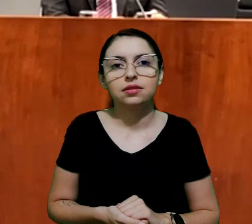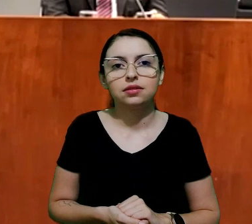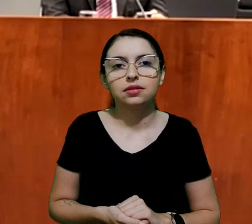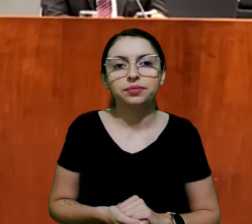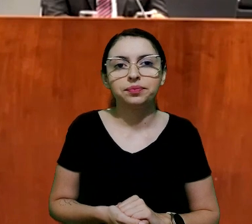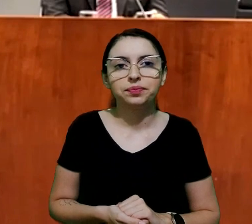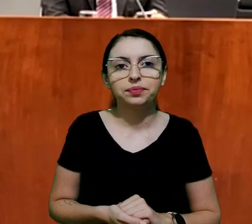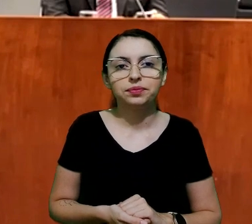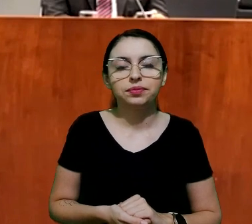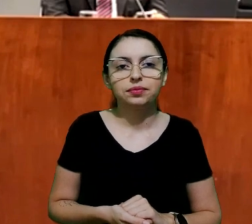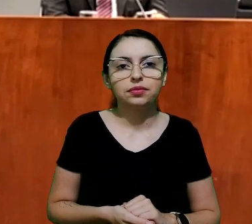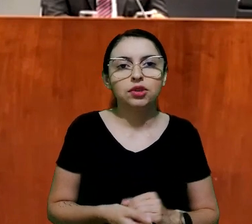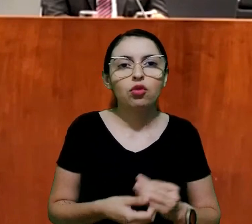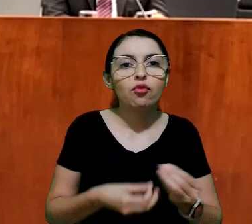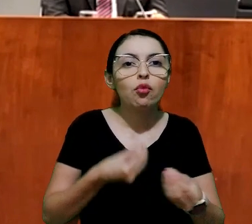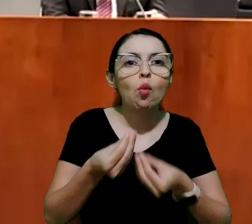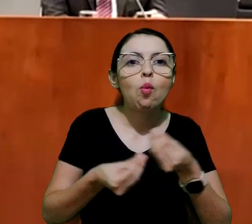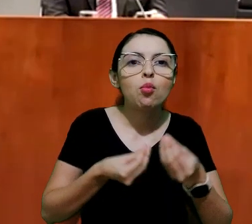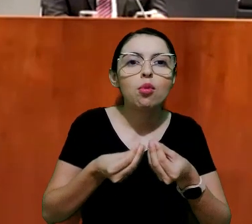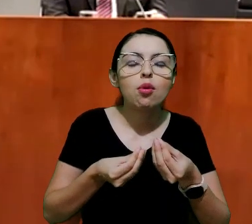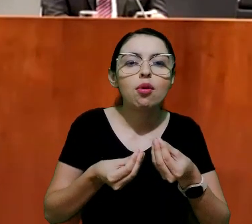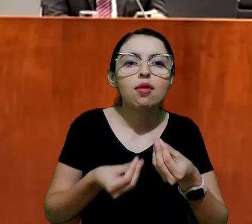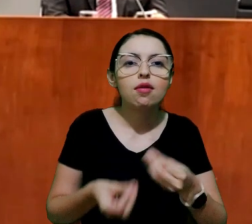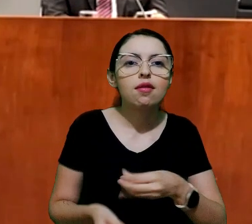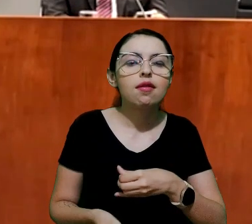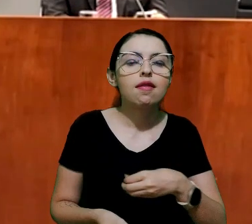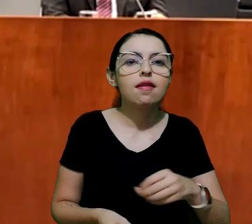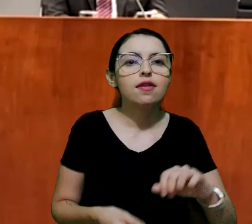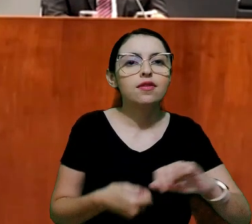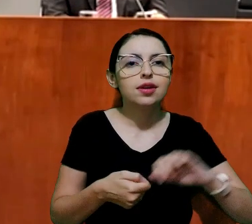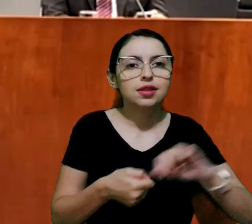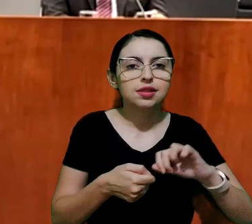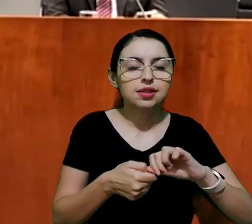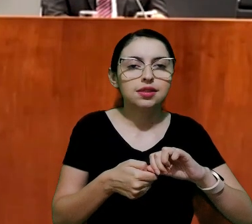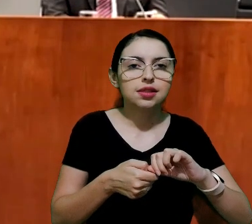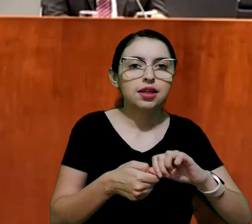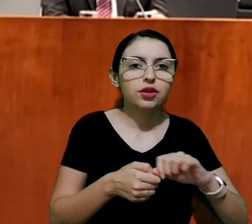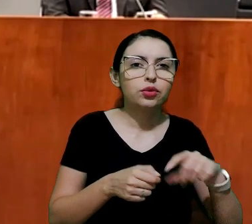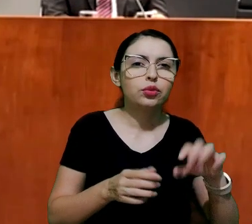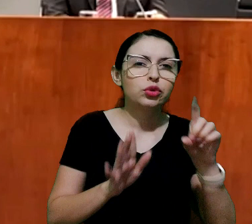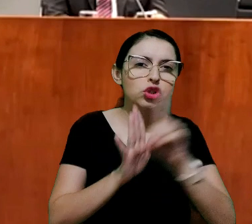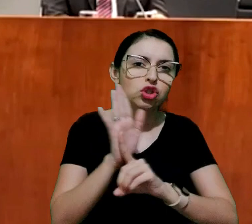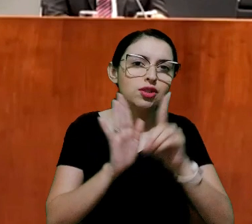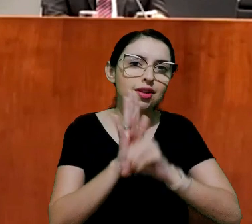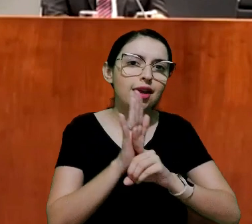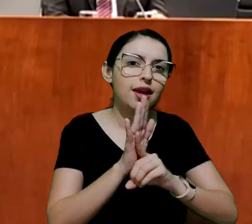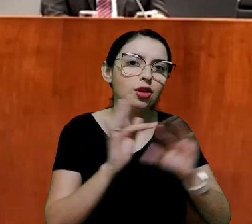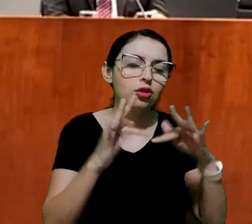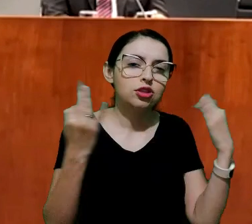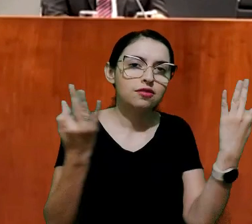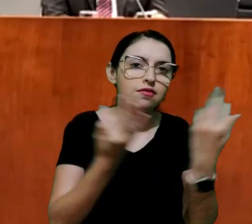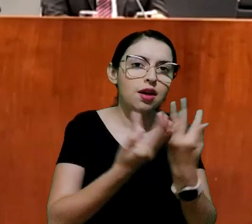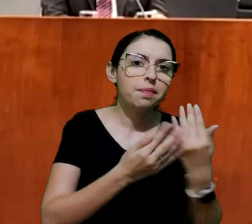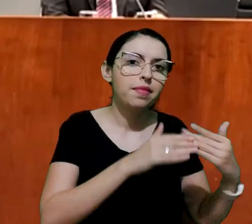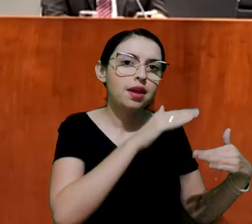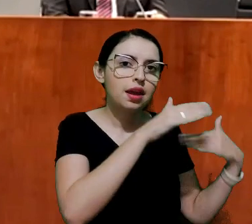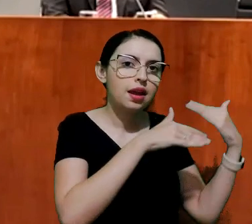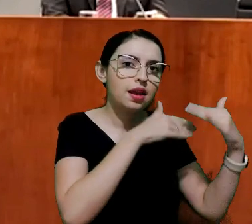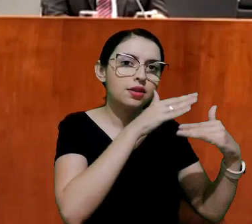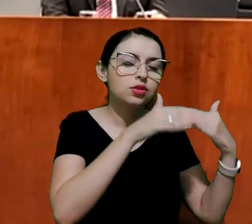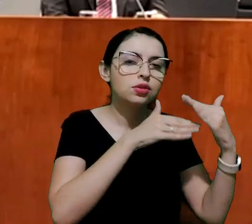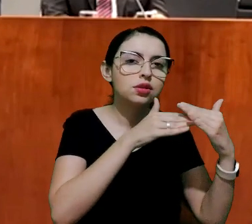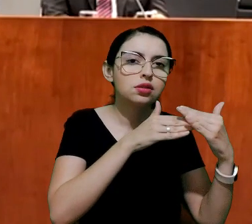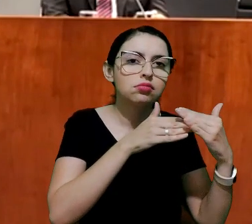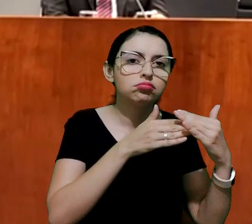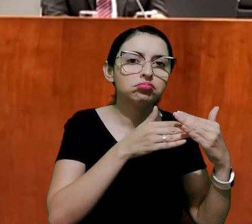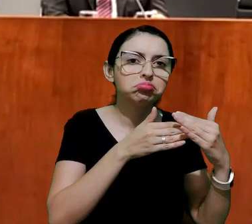produtor dos efeitos que nós vemos em direito de família e de sucessões, há de se questionar se ele opera esse mesmo